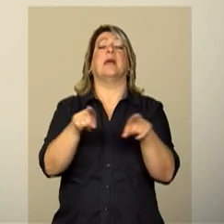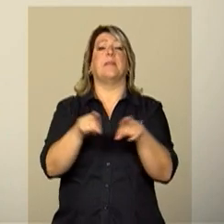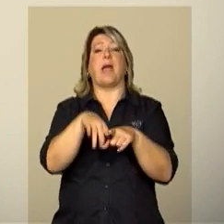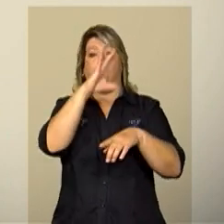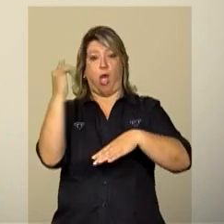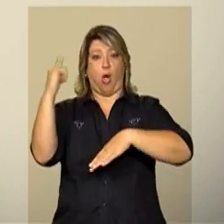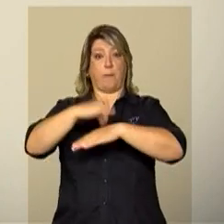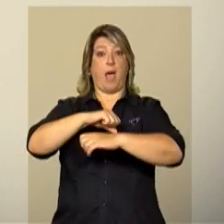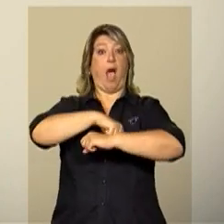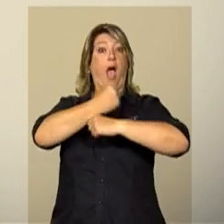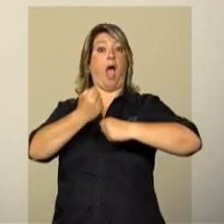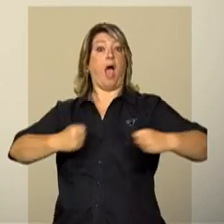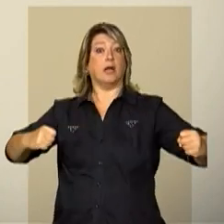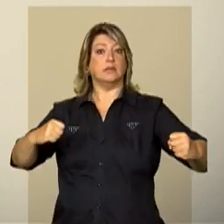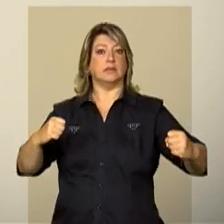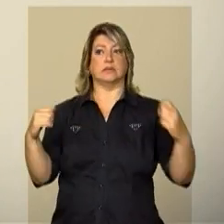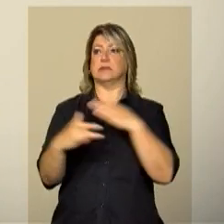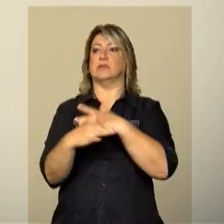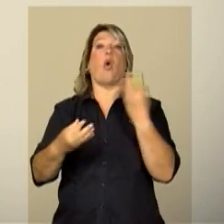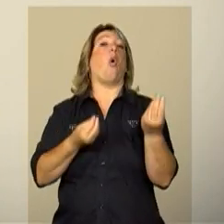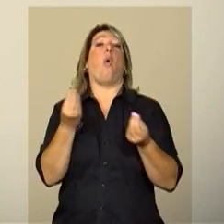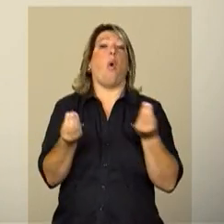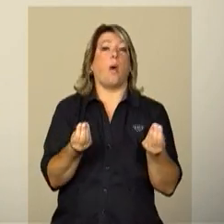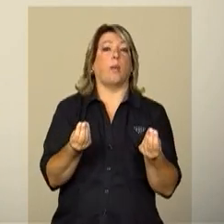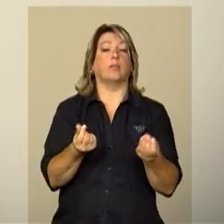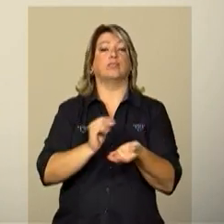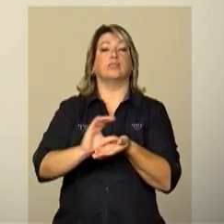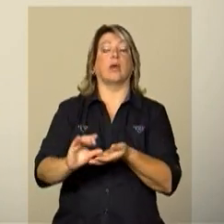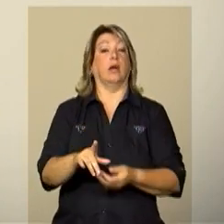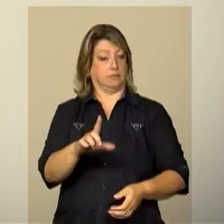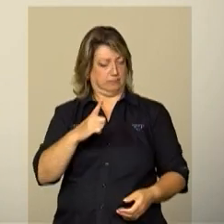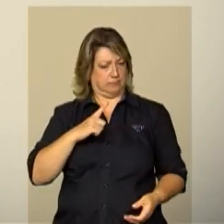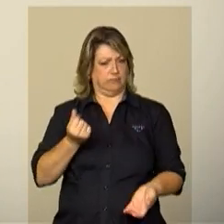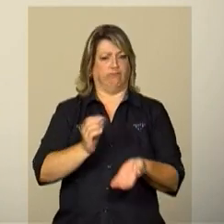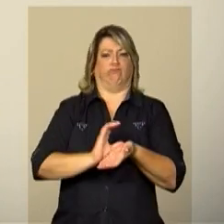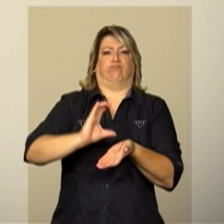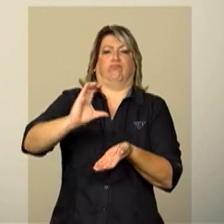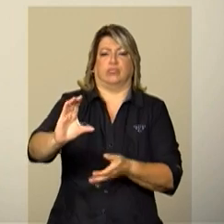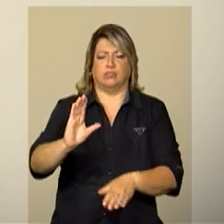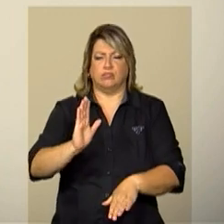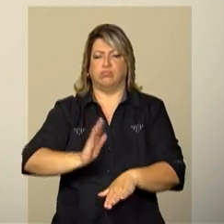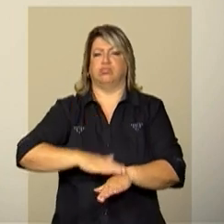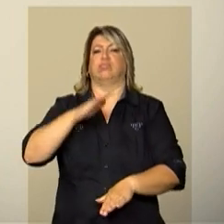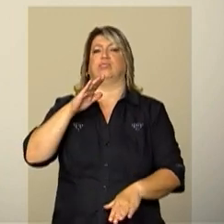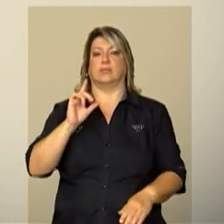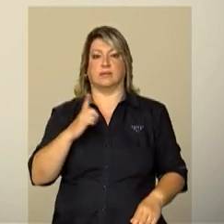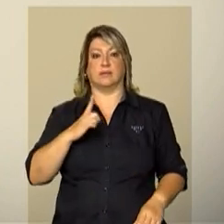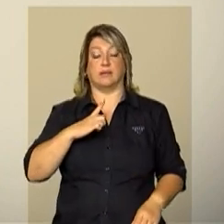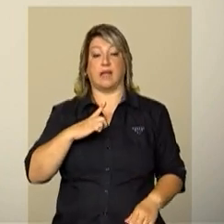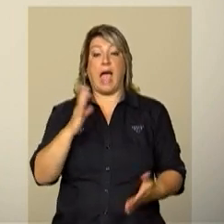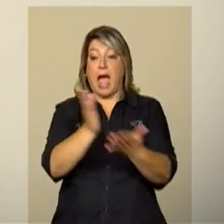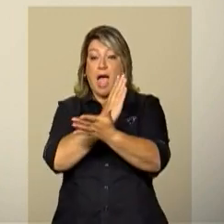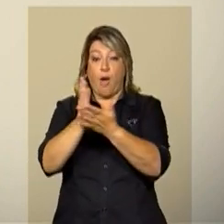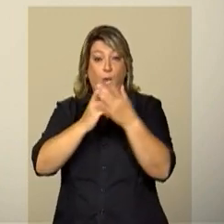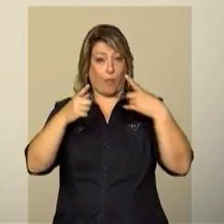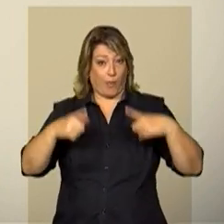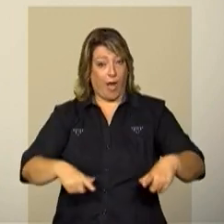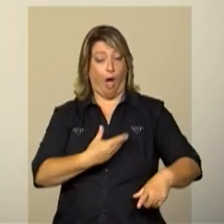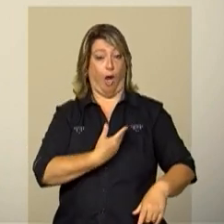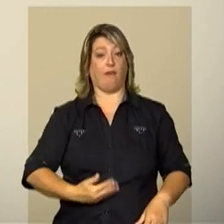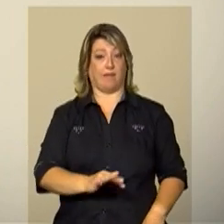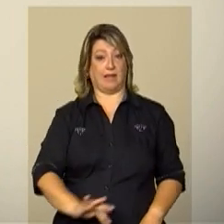olha nos grandes aeroportos Luciano nós estamos investindo muito em alguns lugares o governo federal está